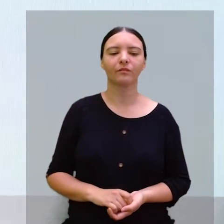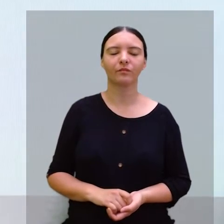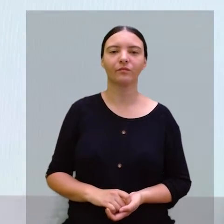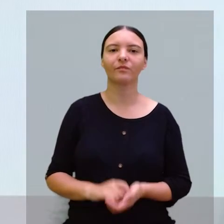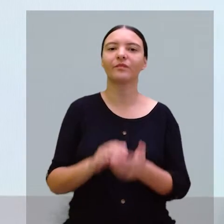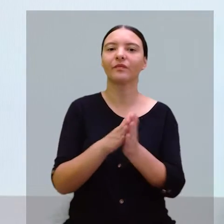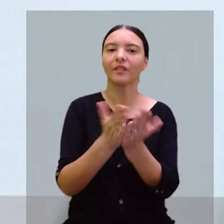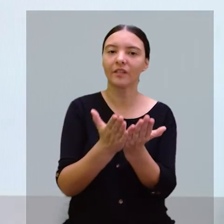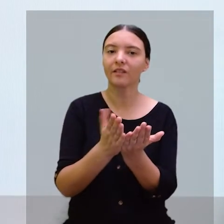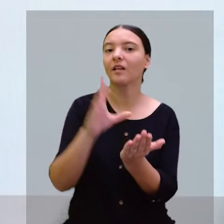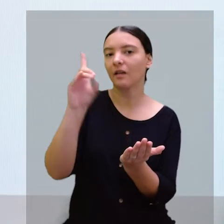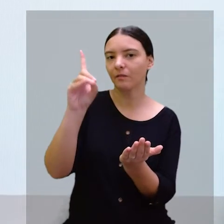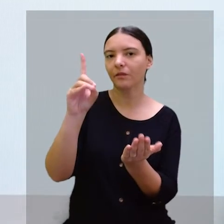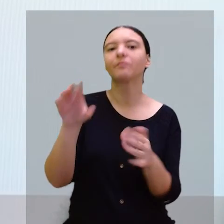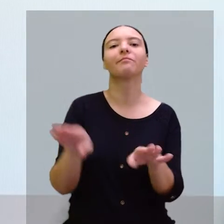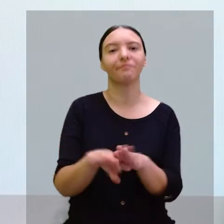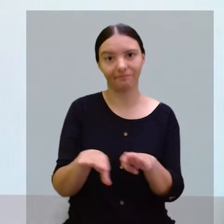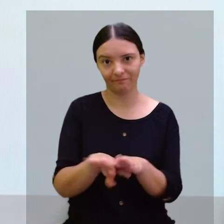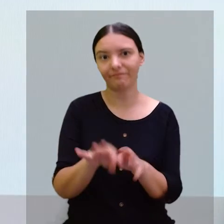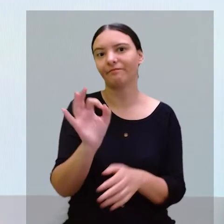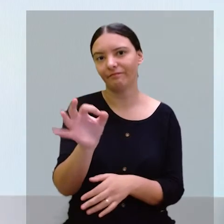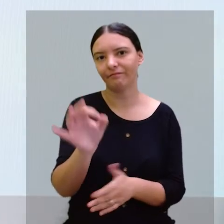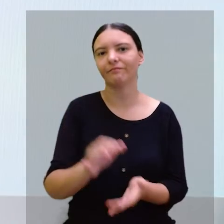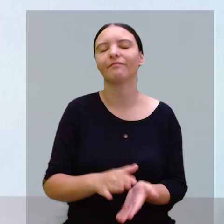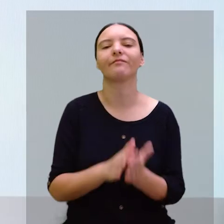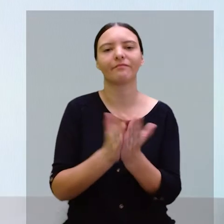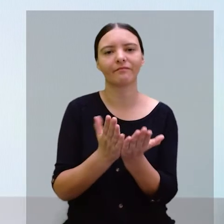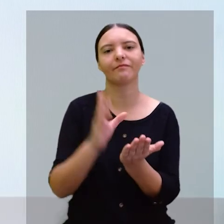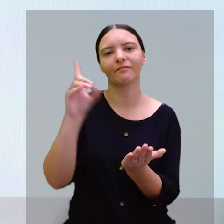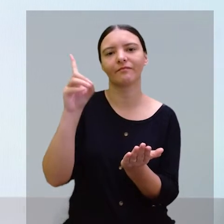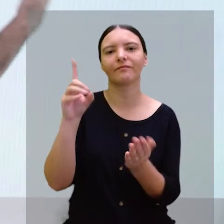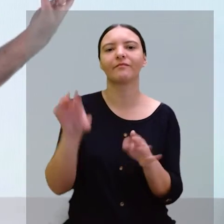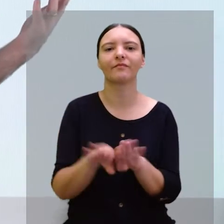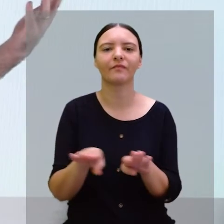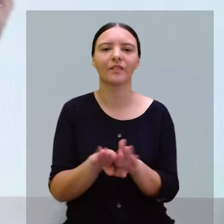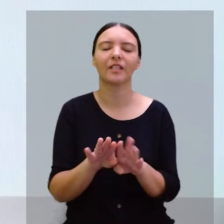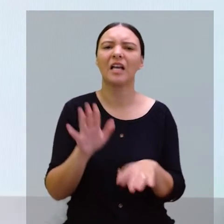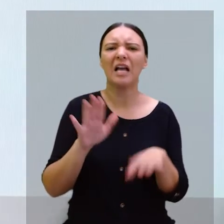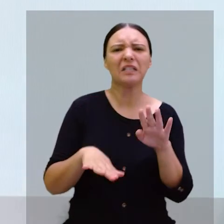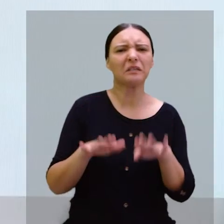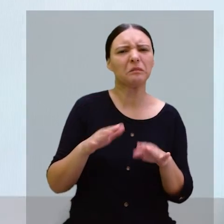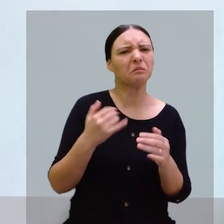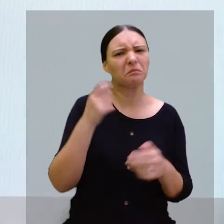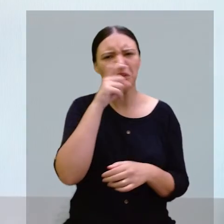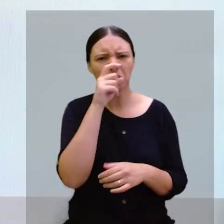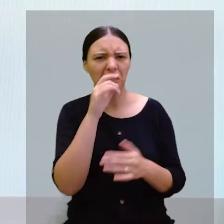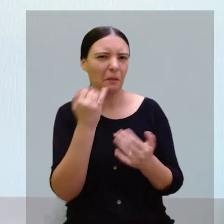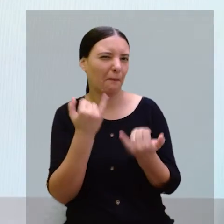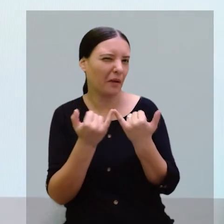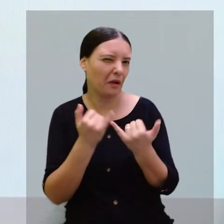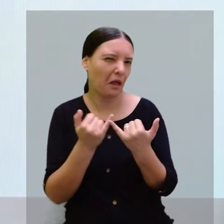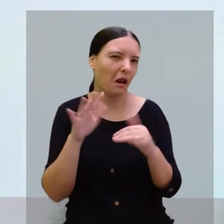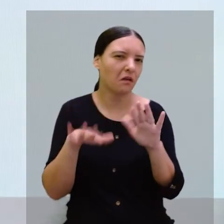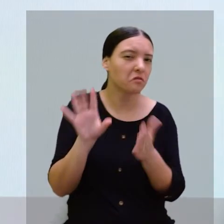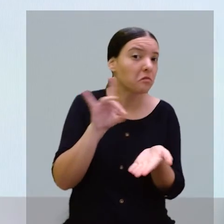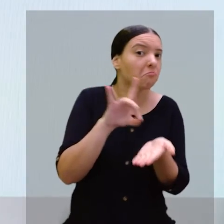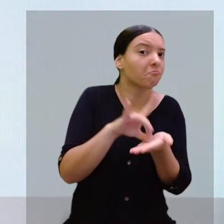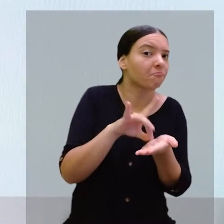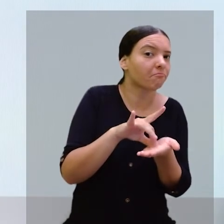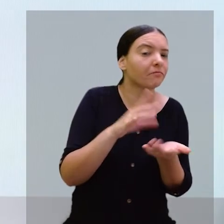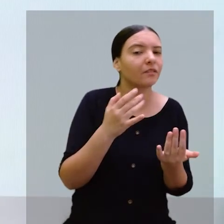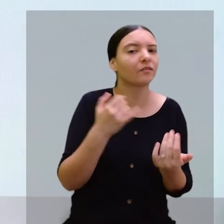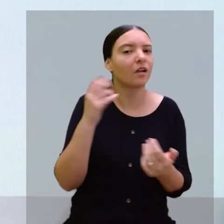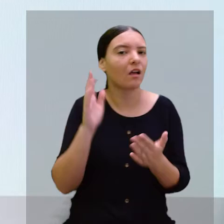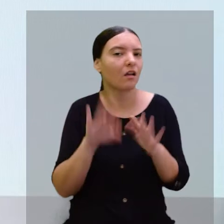A Bíblia é literatura, né? A Bíblia é literatura. E algumas vezes parece mais ficção, em outras vezes parece mais real, mais